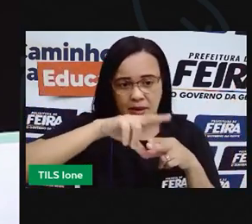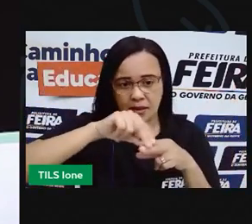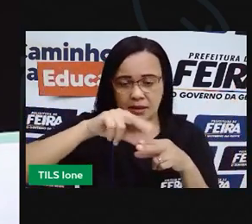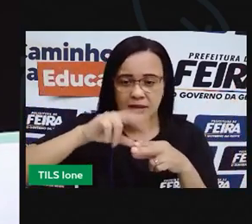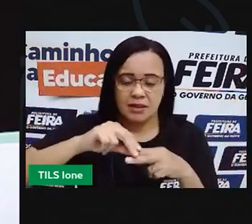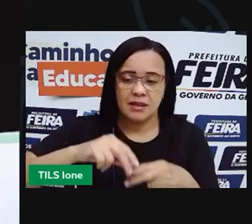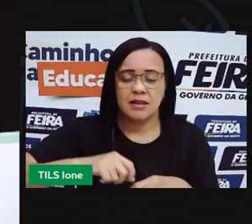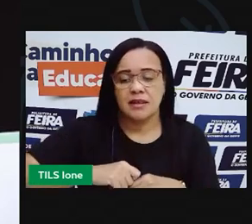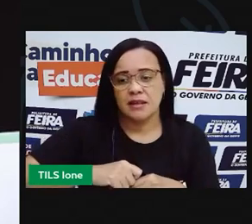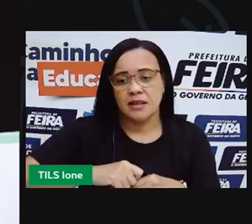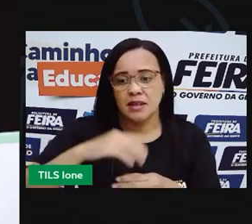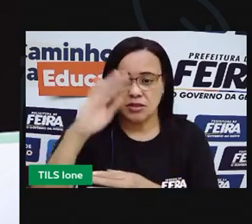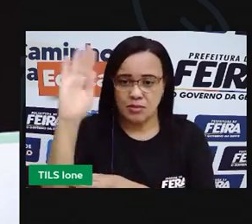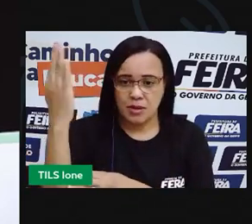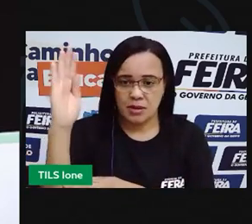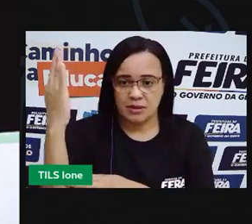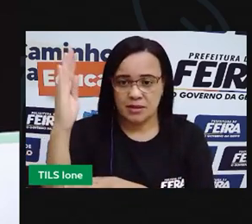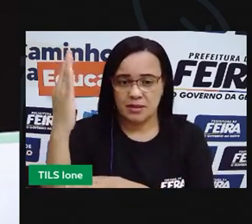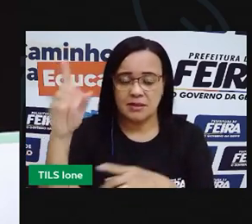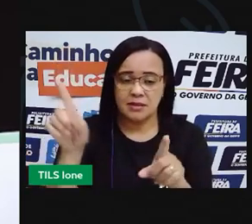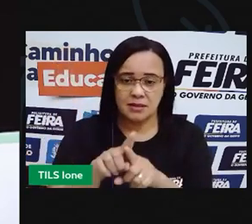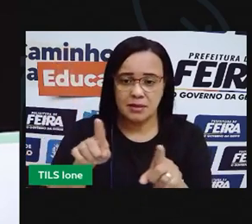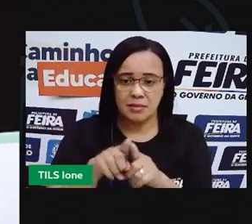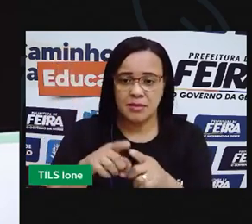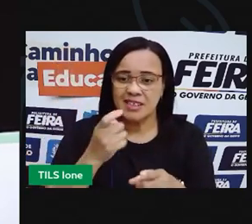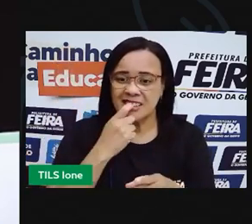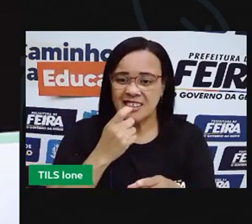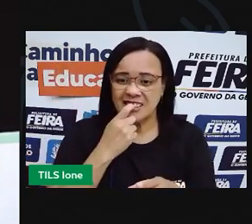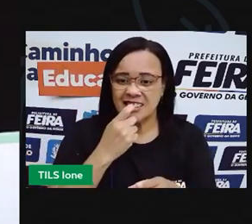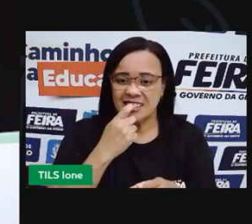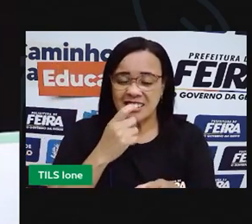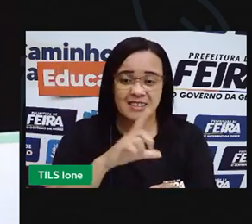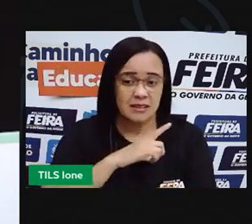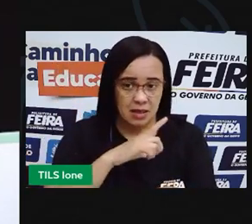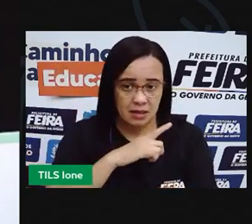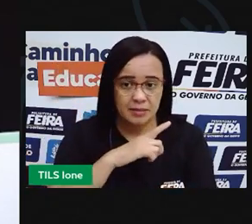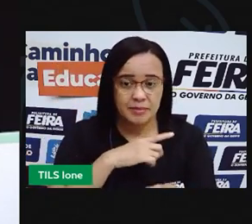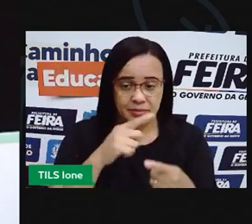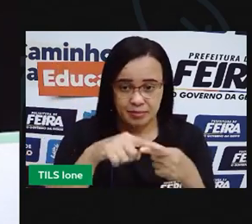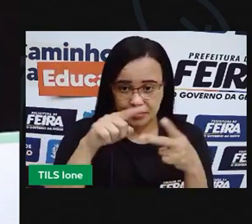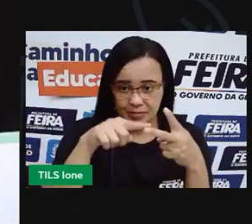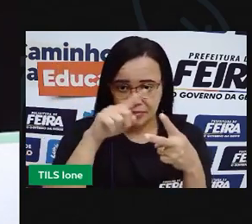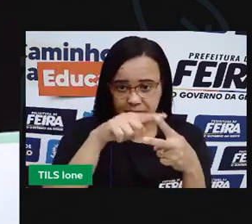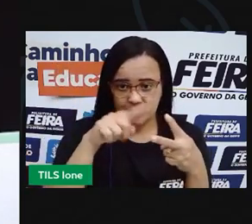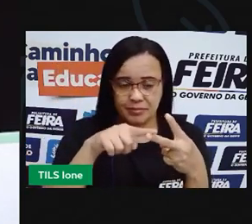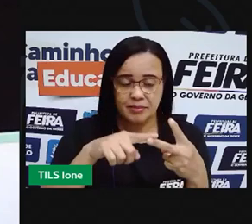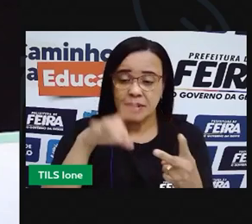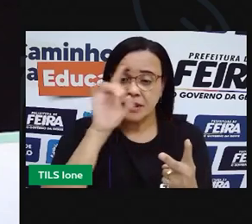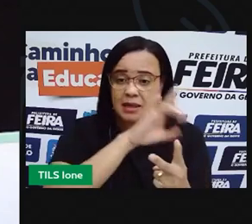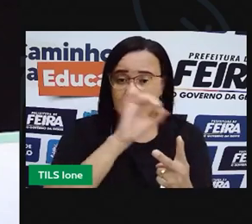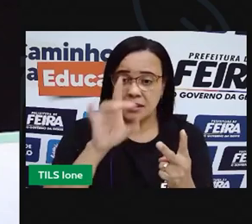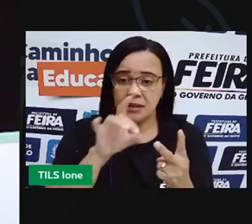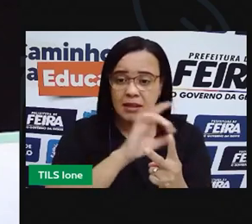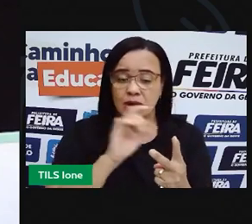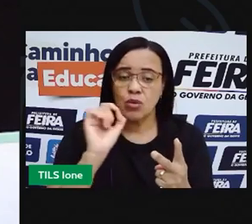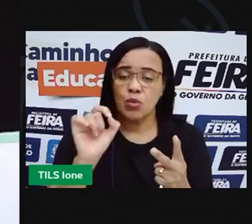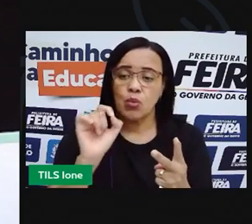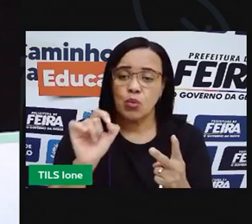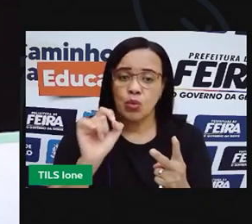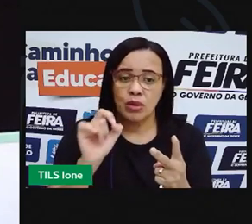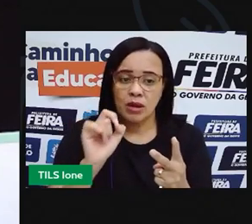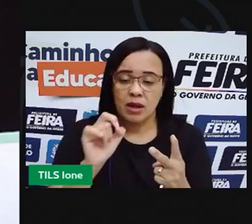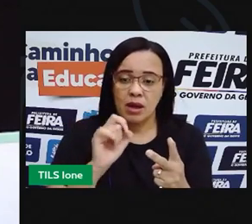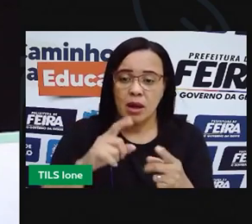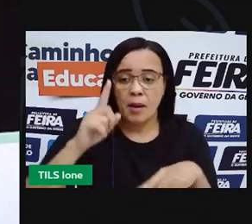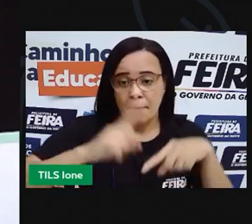madeira e tenho um pregador de plástico. Veja que cada um deles é feito com um tipo